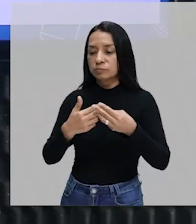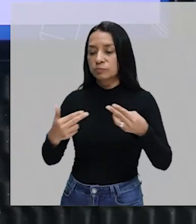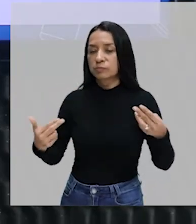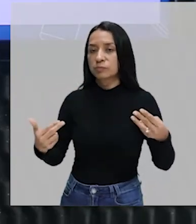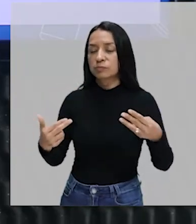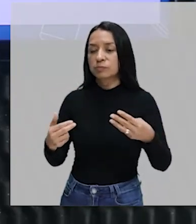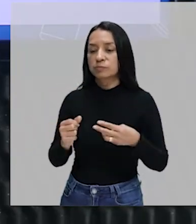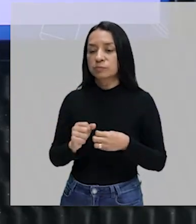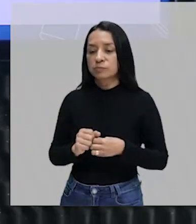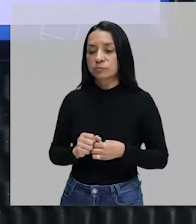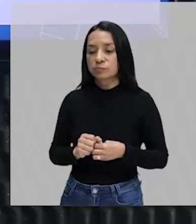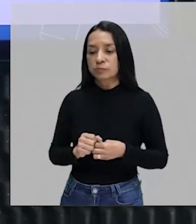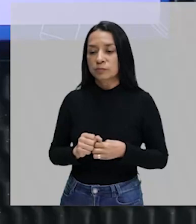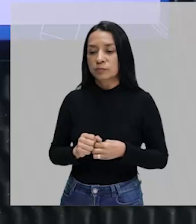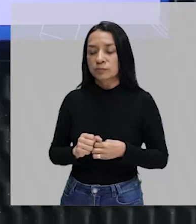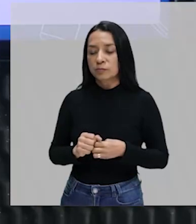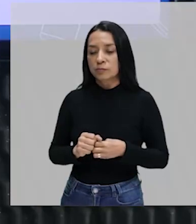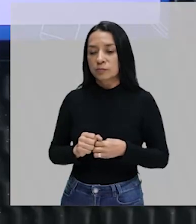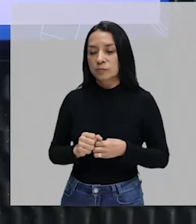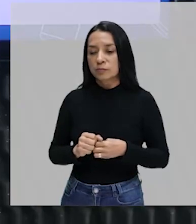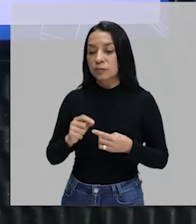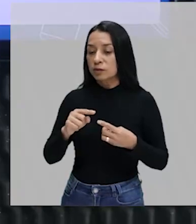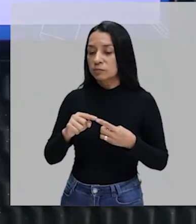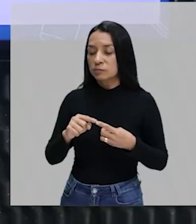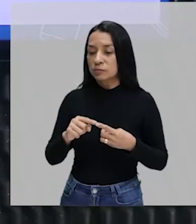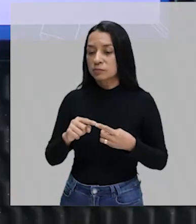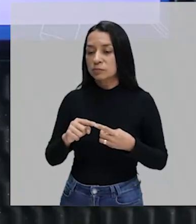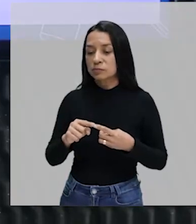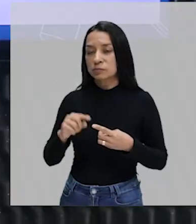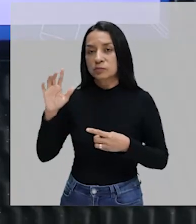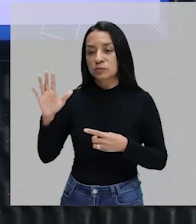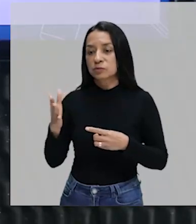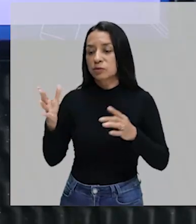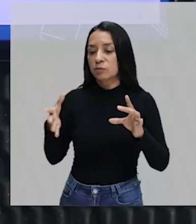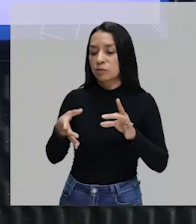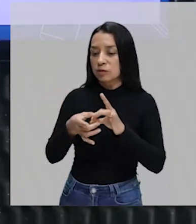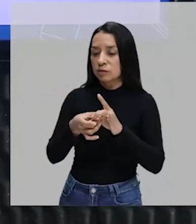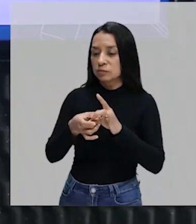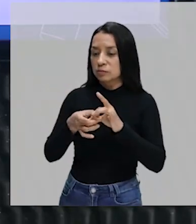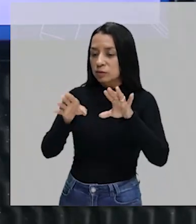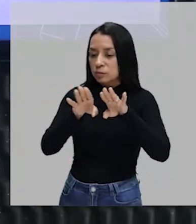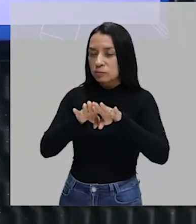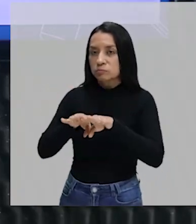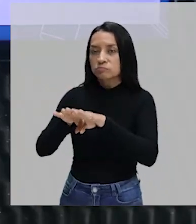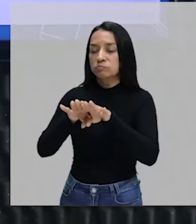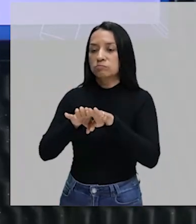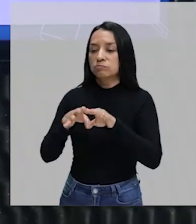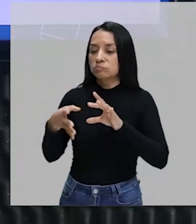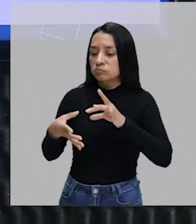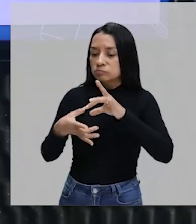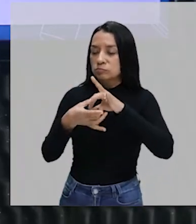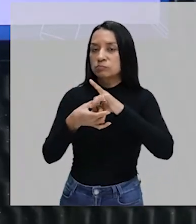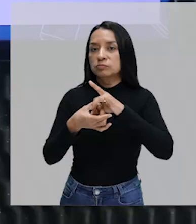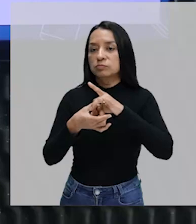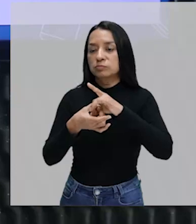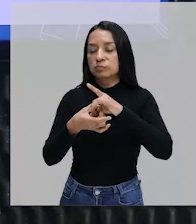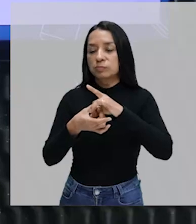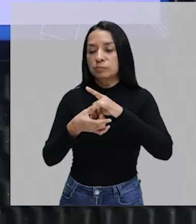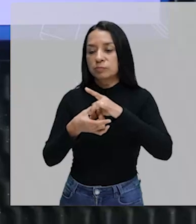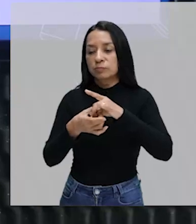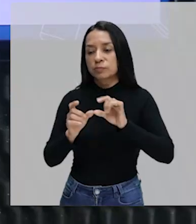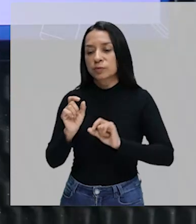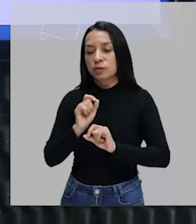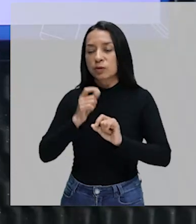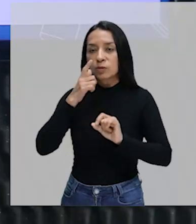elementos, quando eles são executados, quando eles estão em harmonia, quando eles acontecem em sintonia, eles